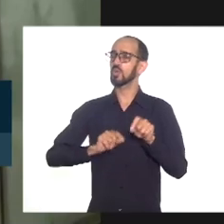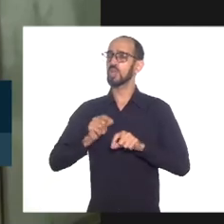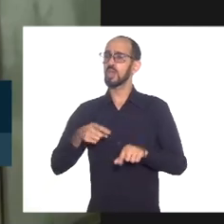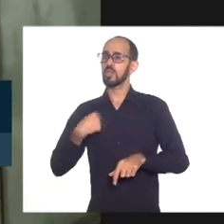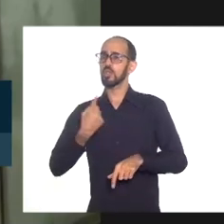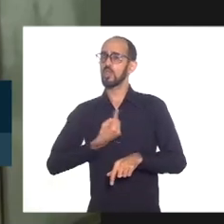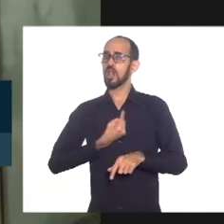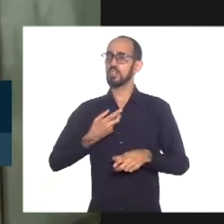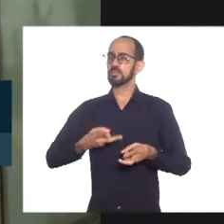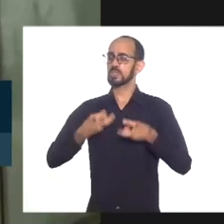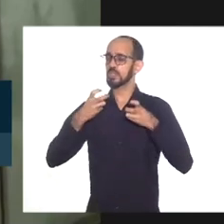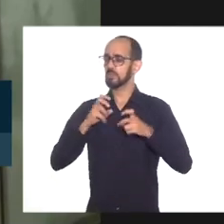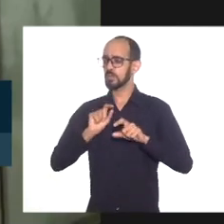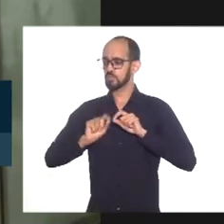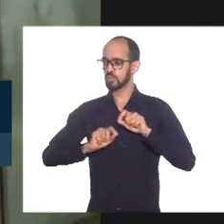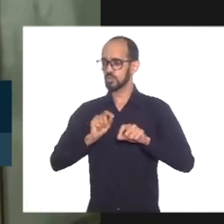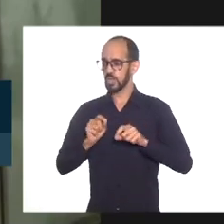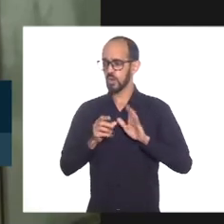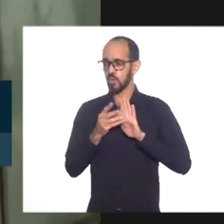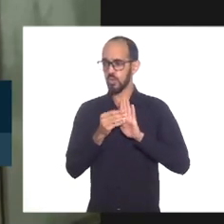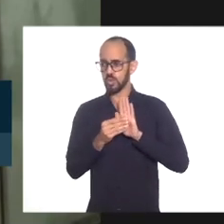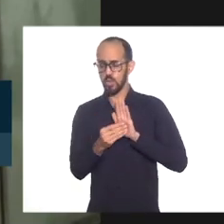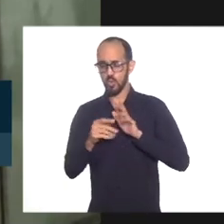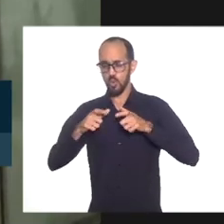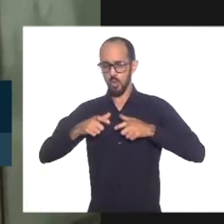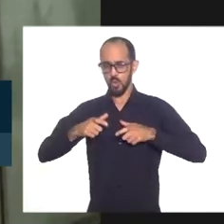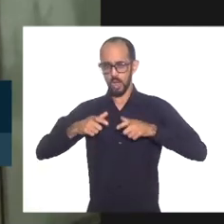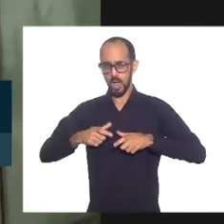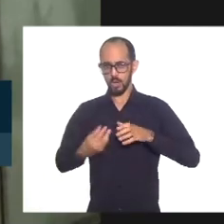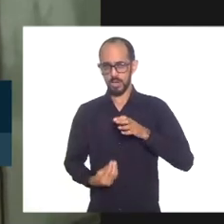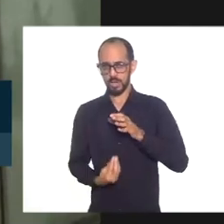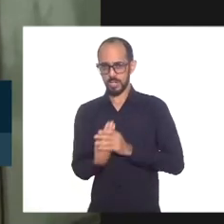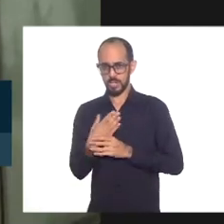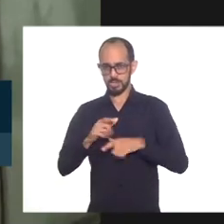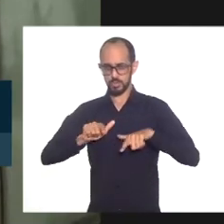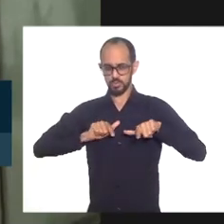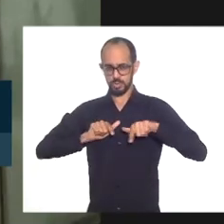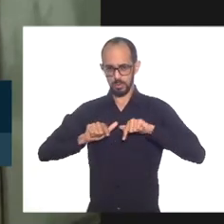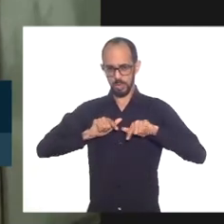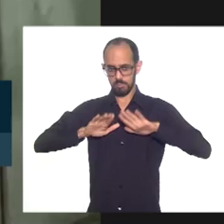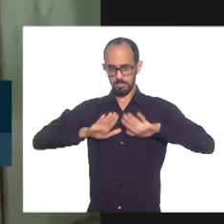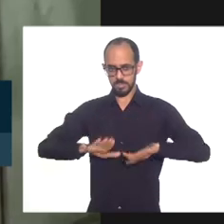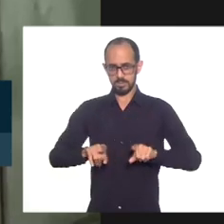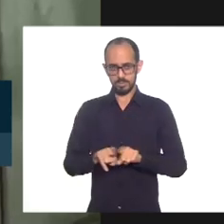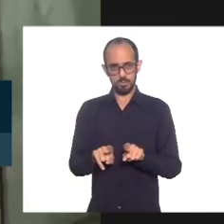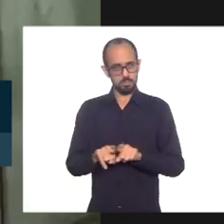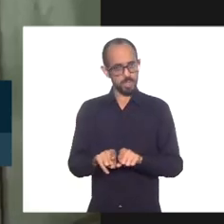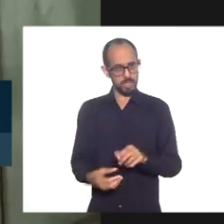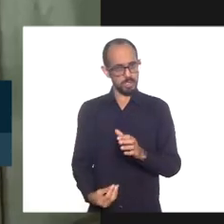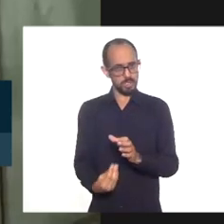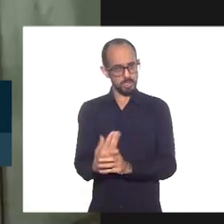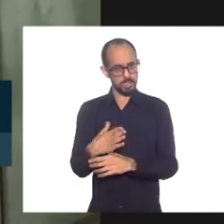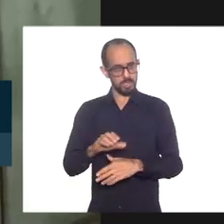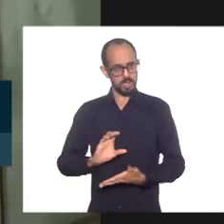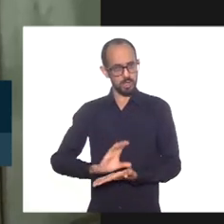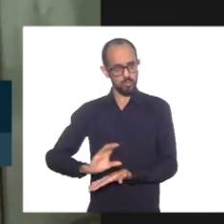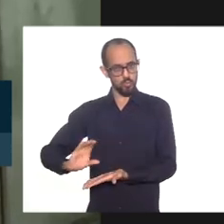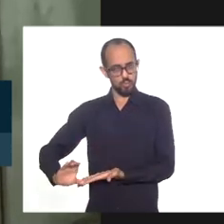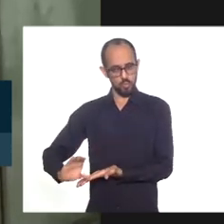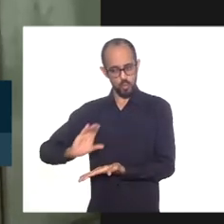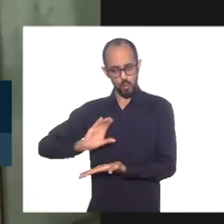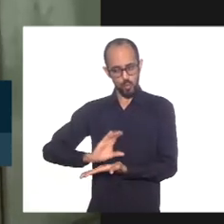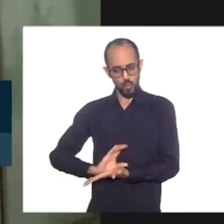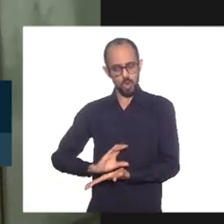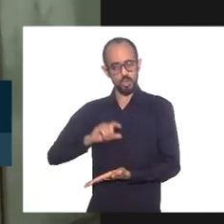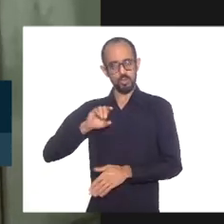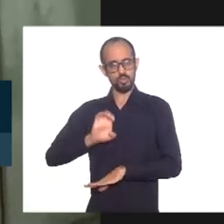persegue, o conteúdo local pensando na geração de emprego, mas ele também gera receita, que é o que o Estado